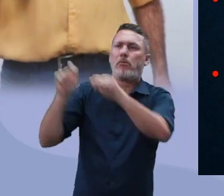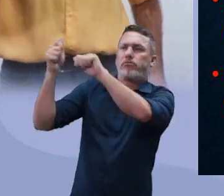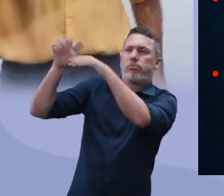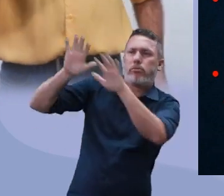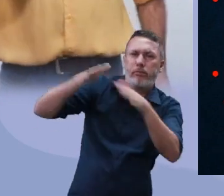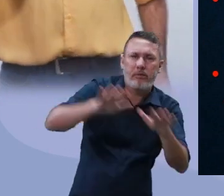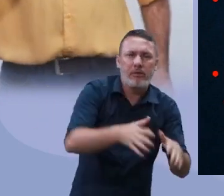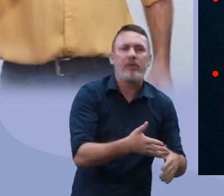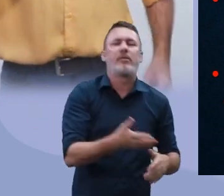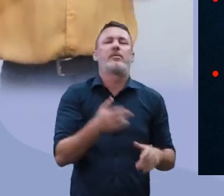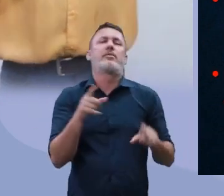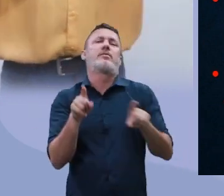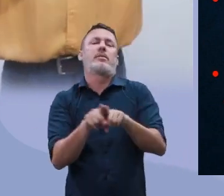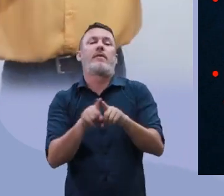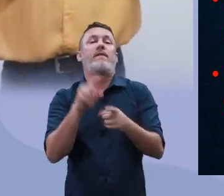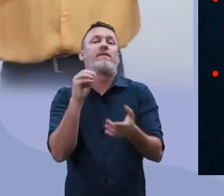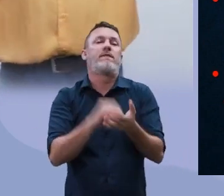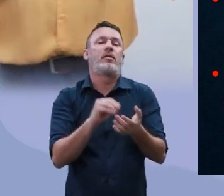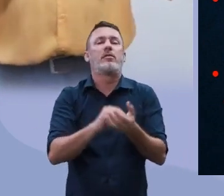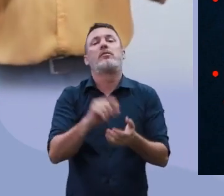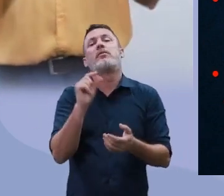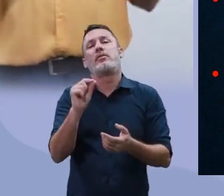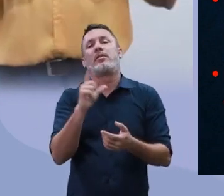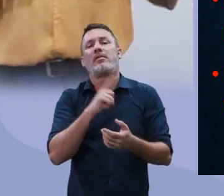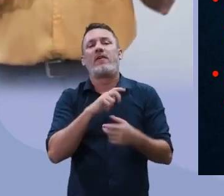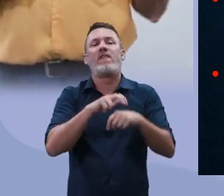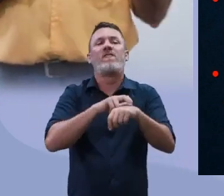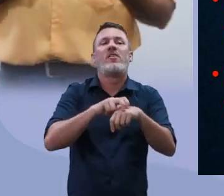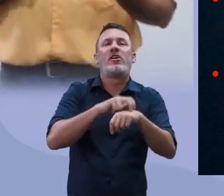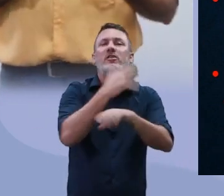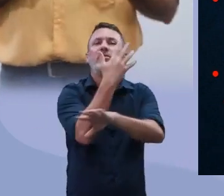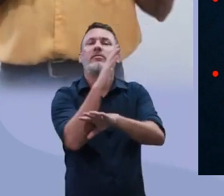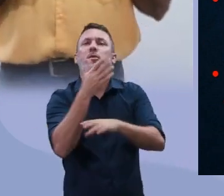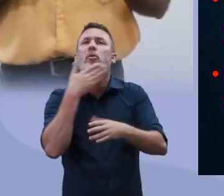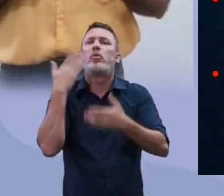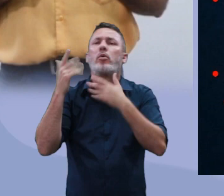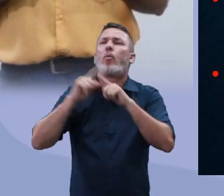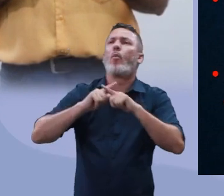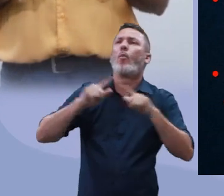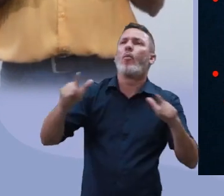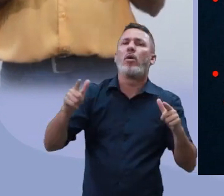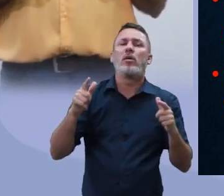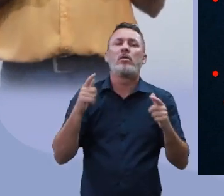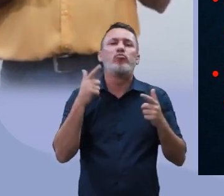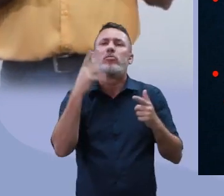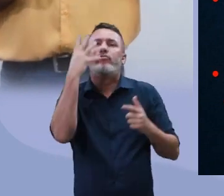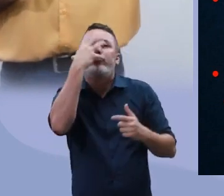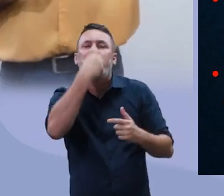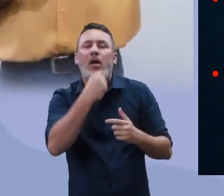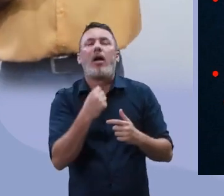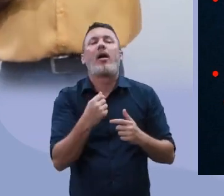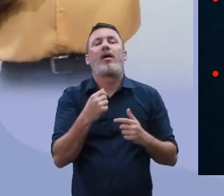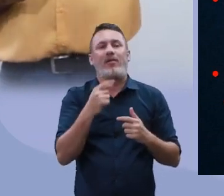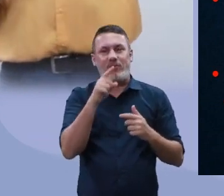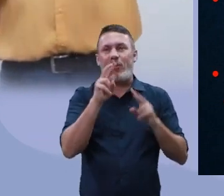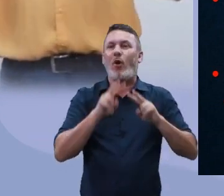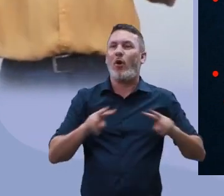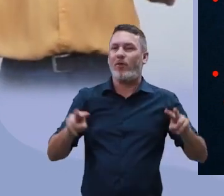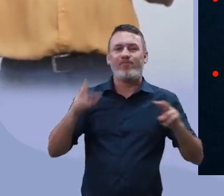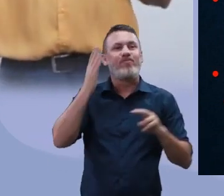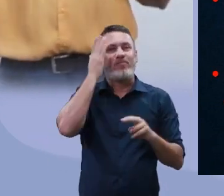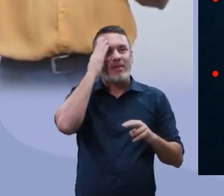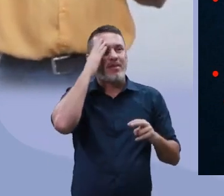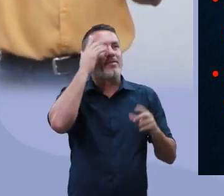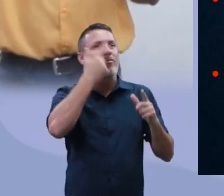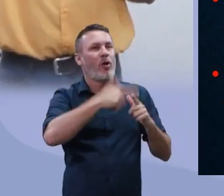desmoronamentos e as faltas, né, e a falta de áreas verdes. Ou seja, assim, né, nós vamos começar a entender